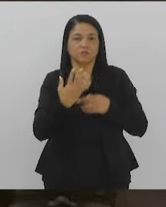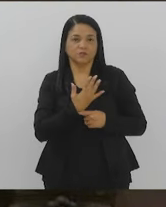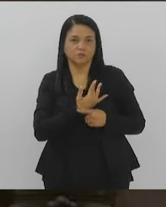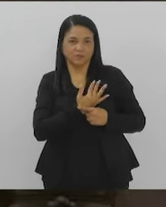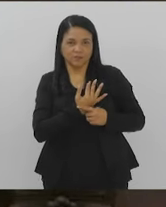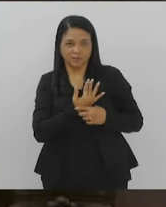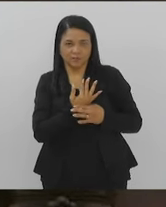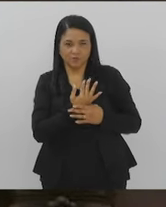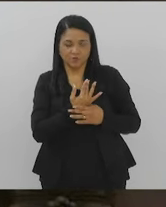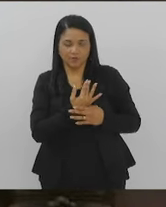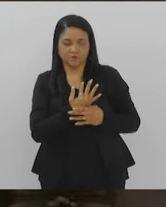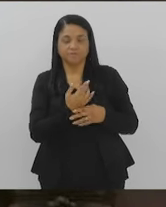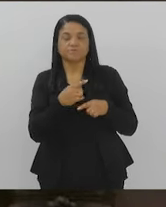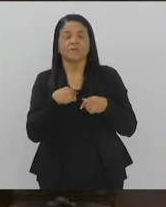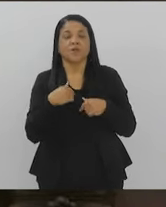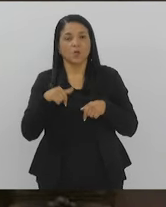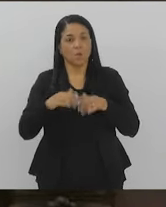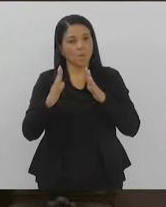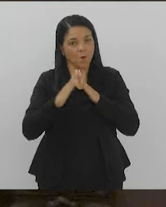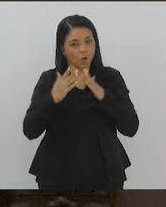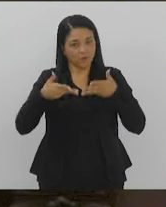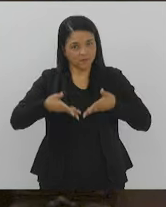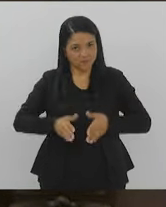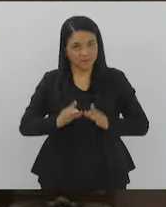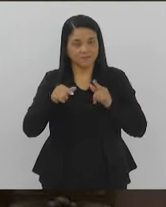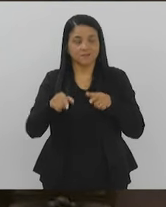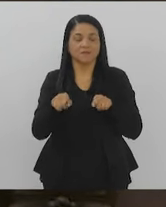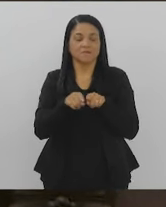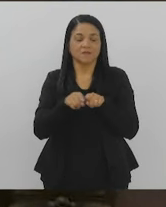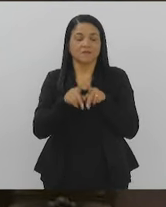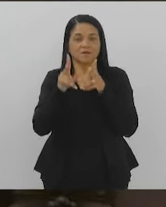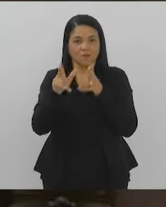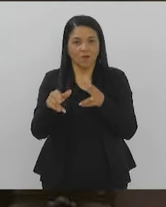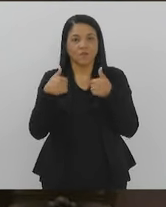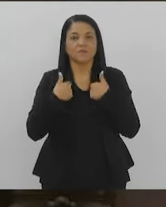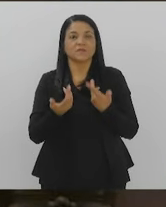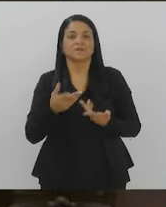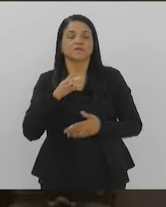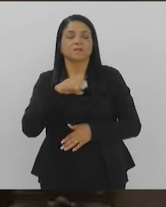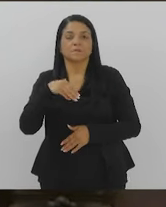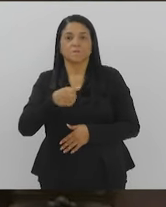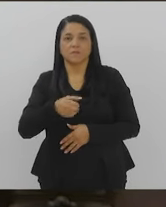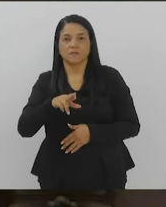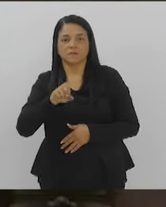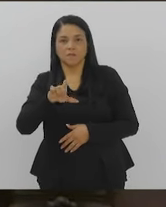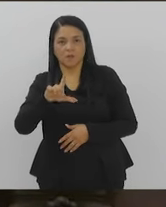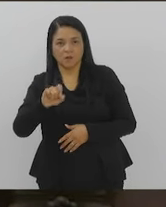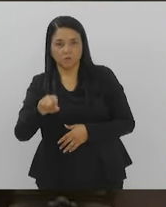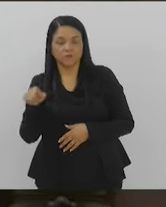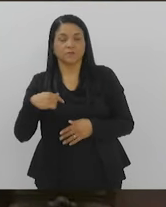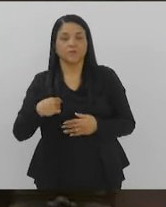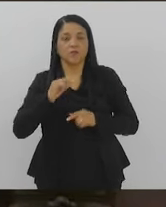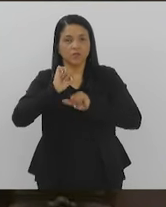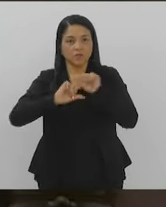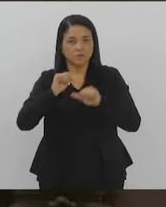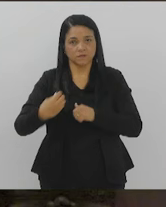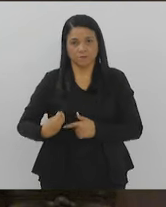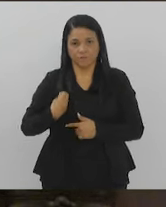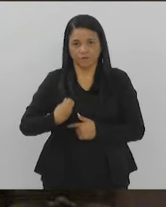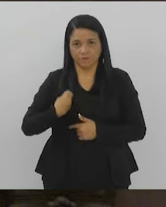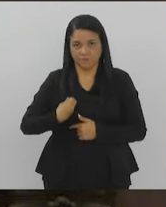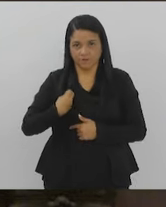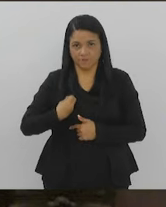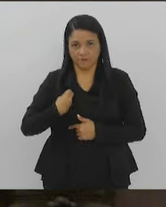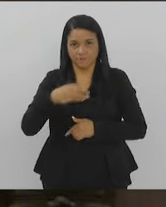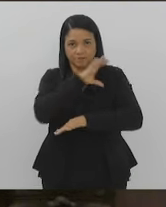qual nasci e moro, nosso pastor Fábio Melo, Assembleia de Deus Renovação de Vidas